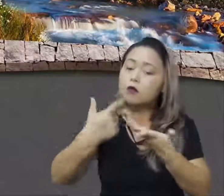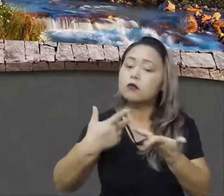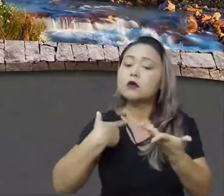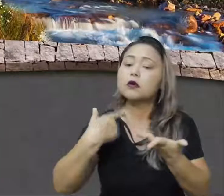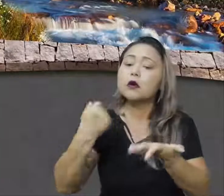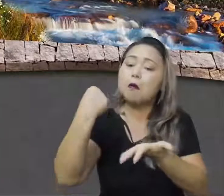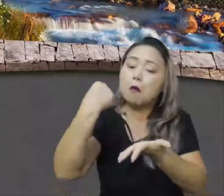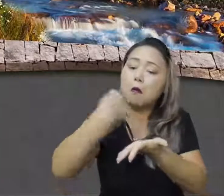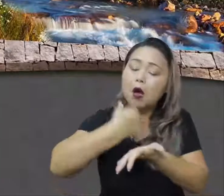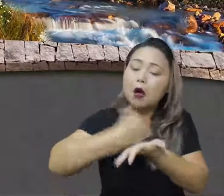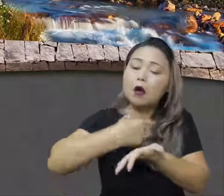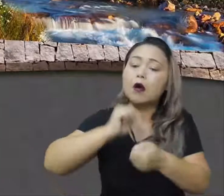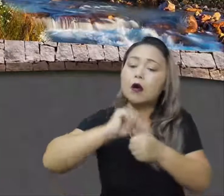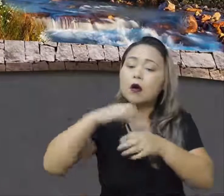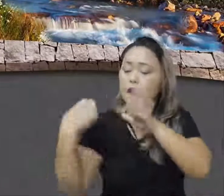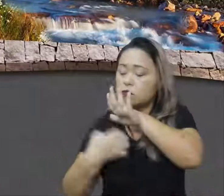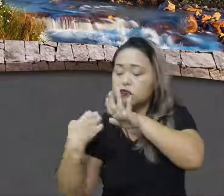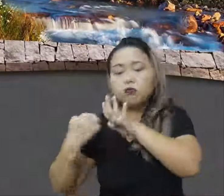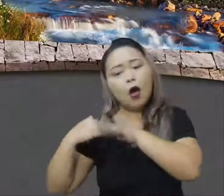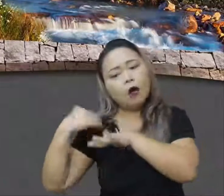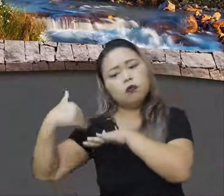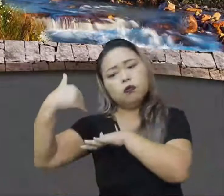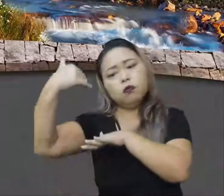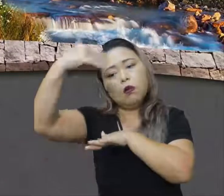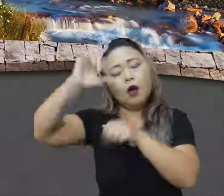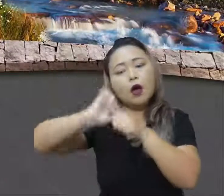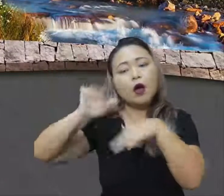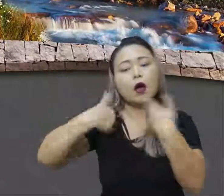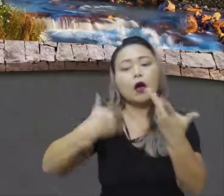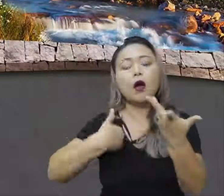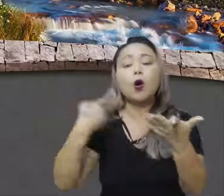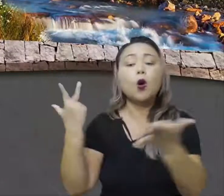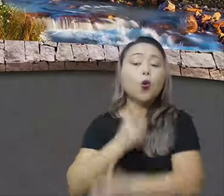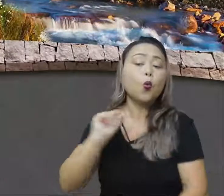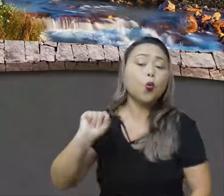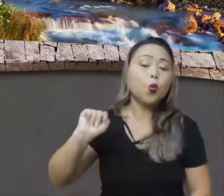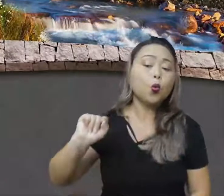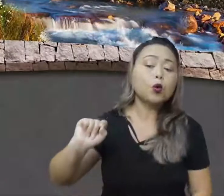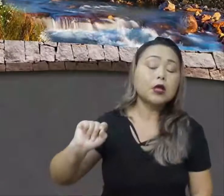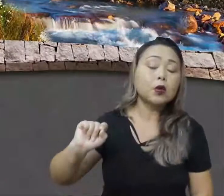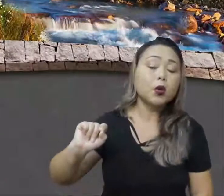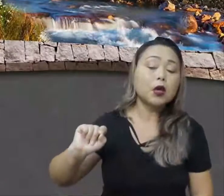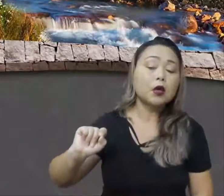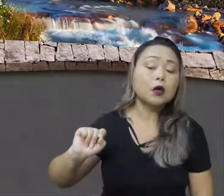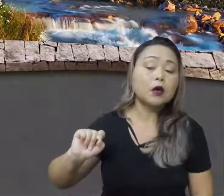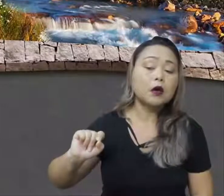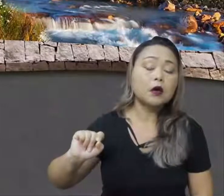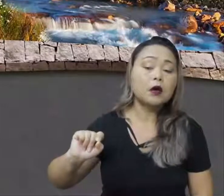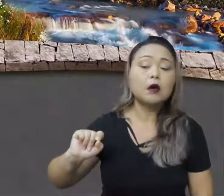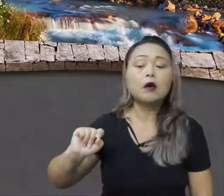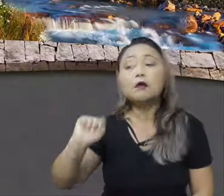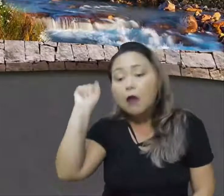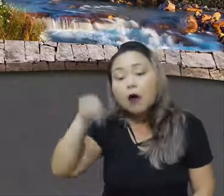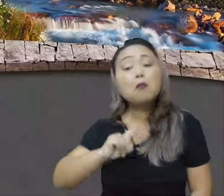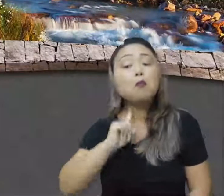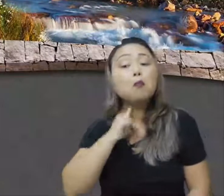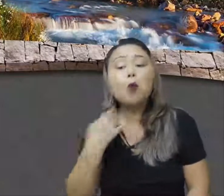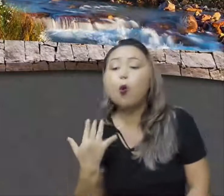Produção industrial elevada. Vai acontecer o quê com isso, galera? Poluição.